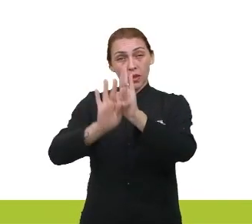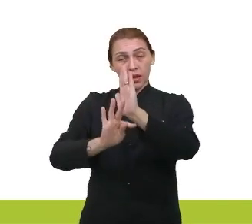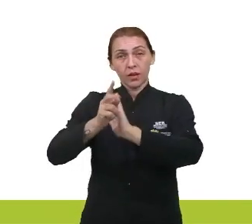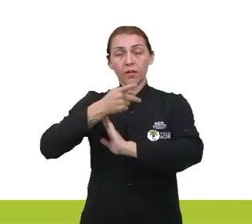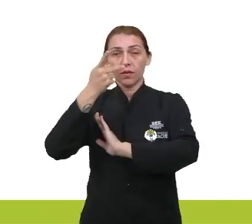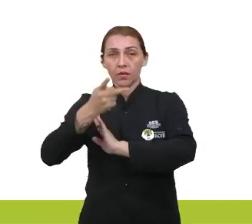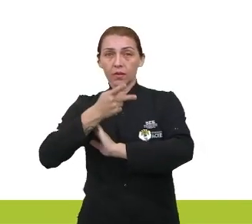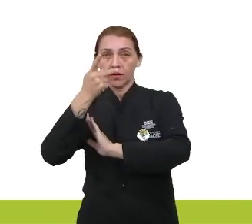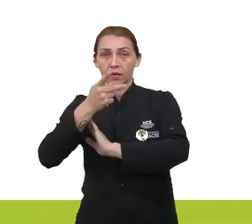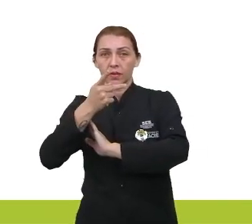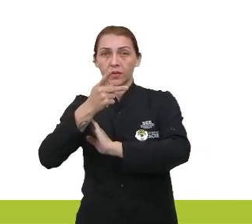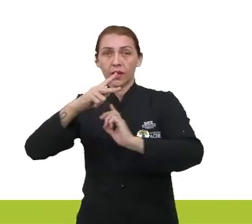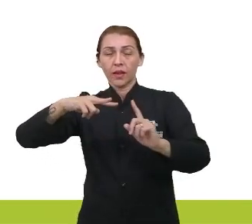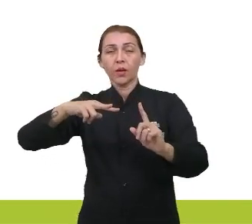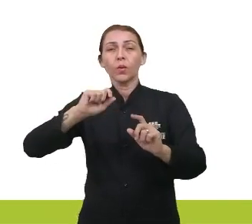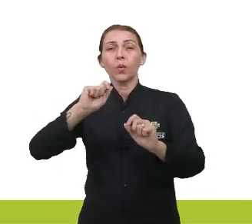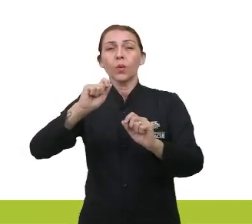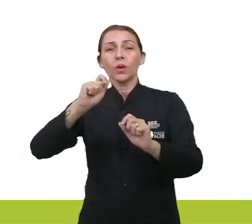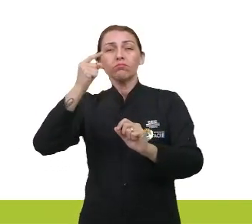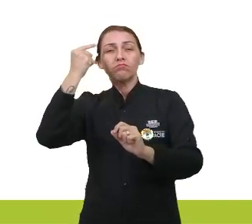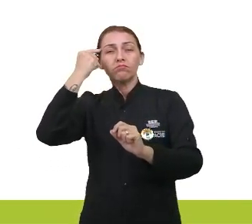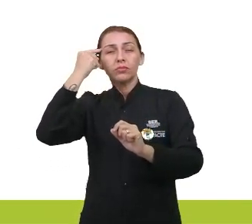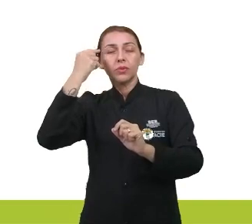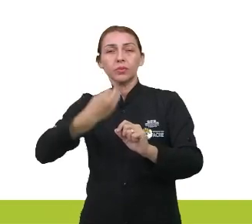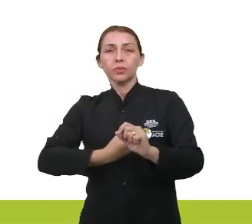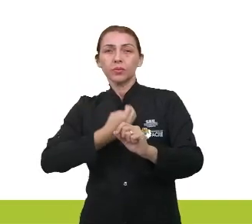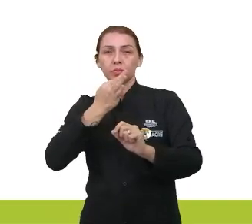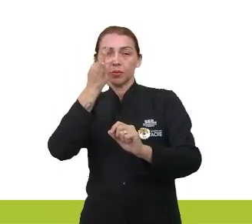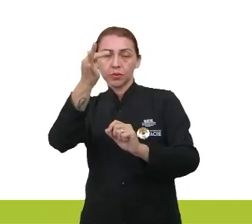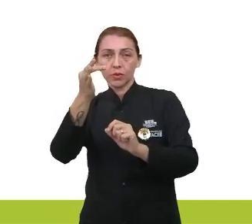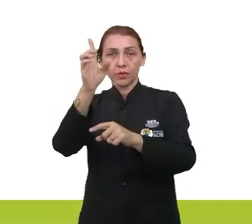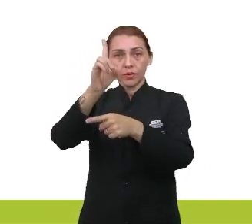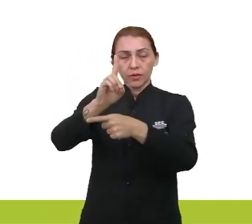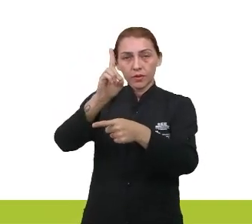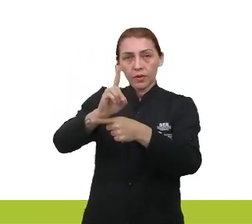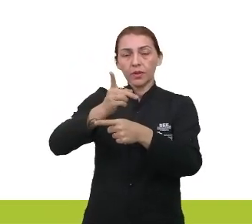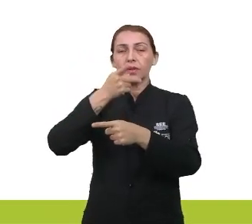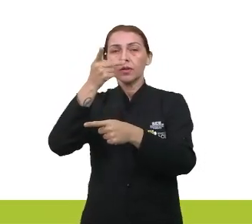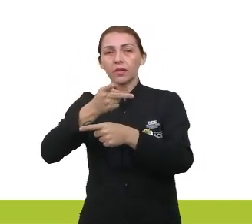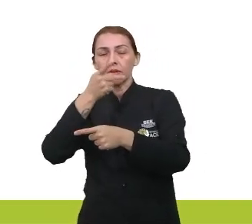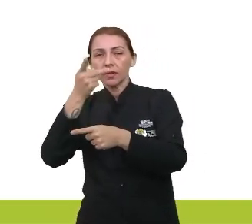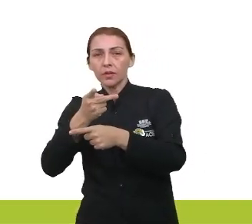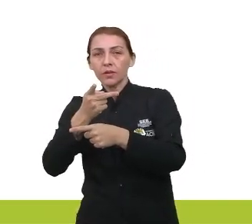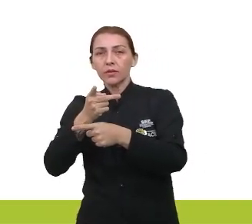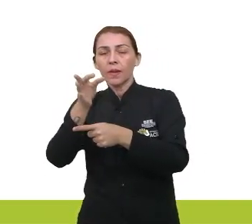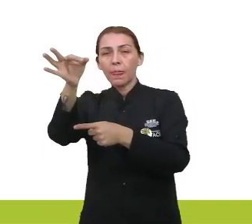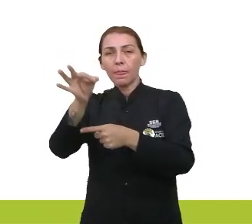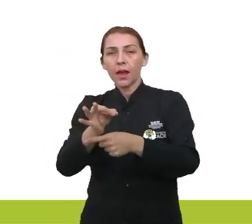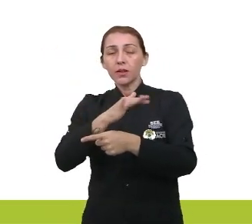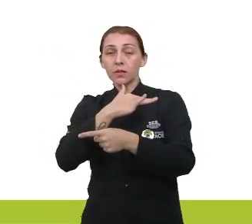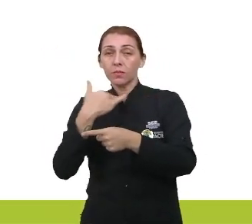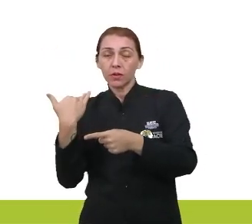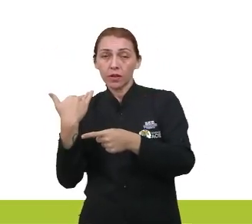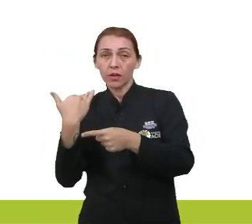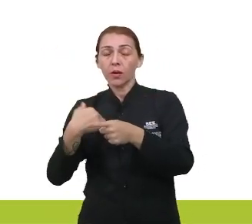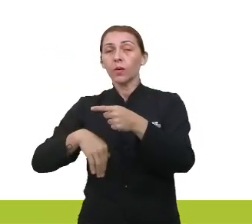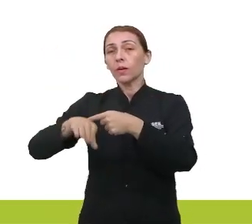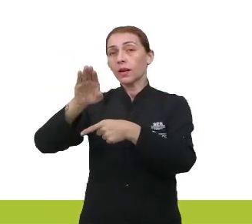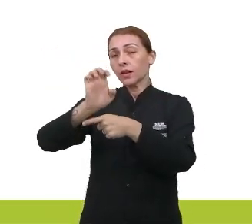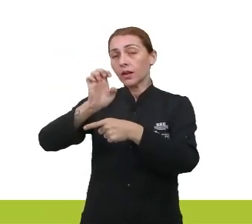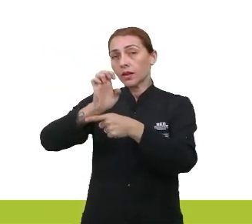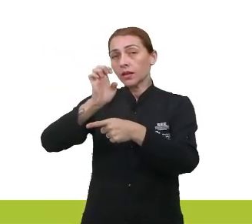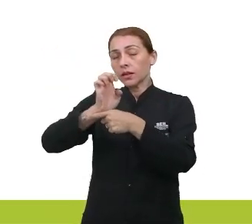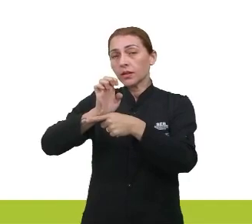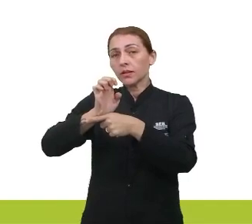falando sobre expectativa de vida? Ou D, será que o texto está falando sobre taxa de mortalidade? Ou letra